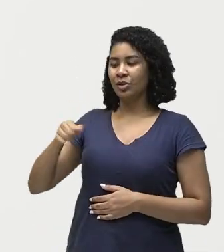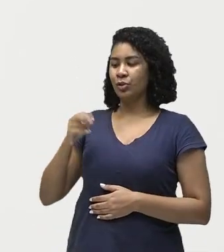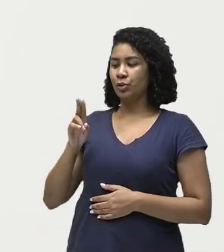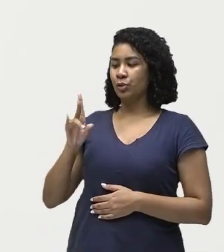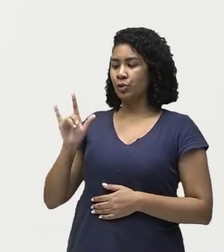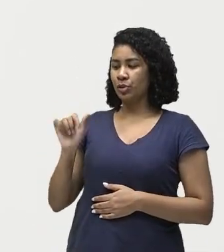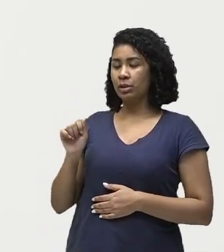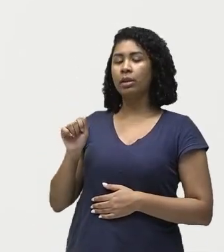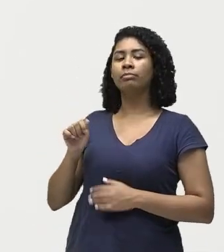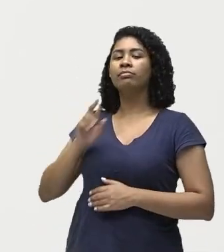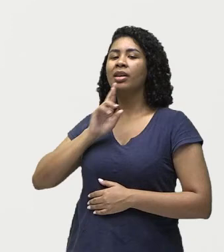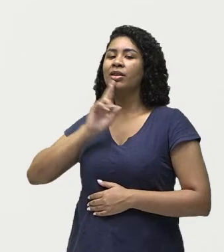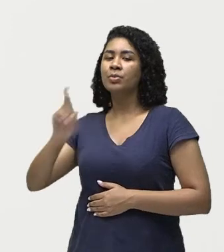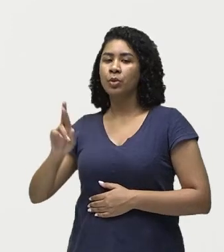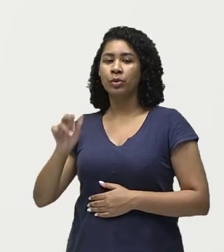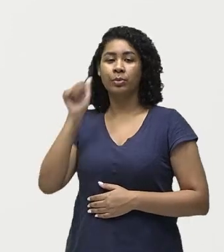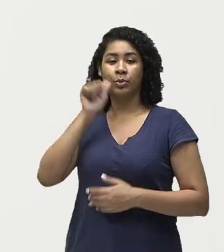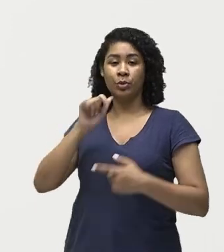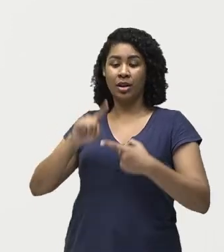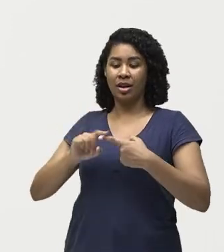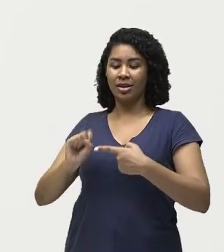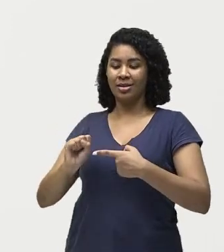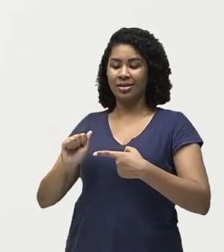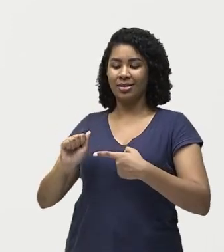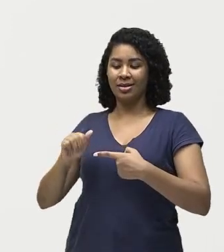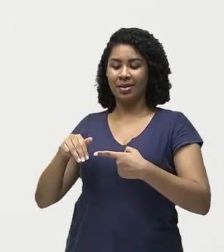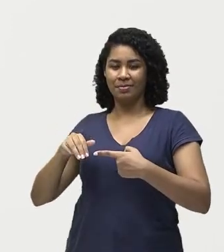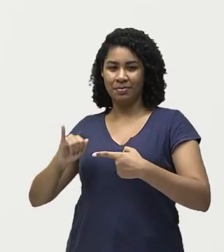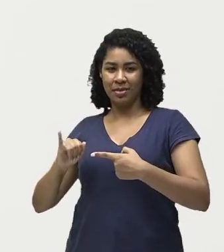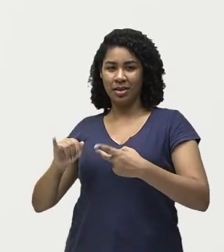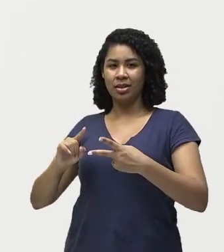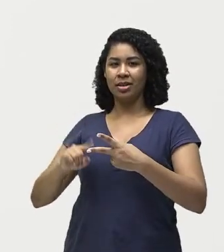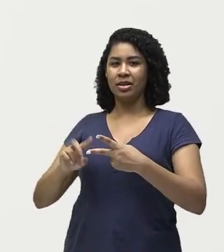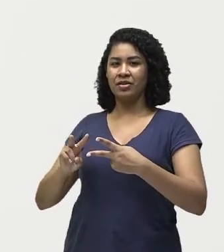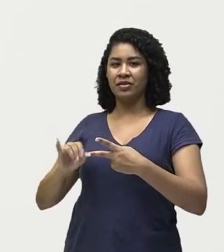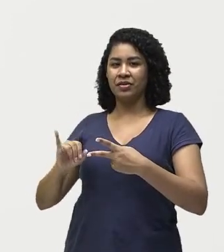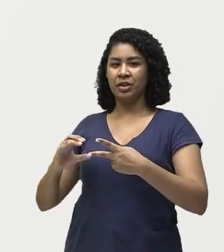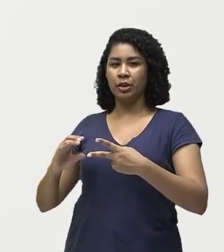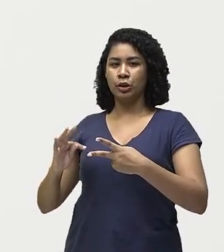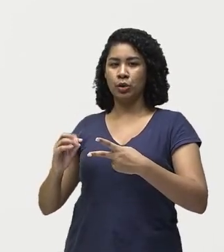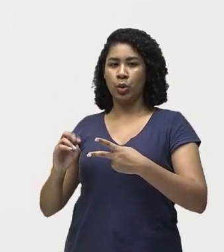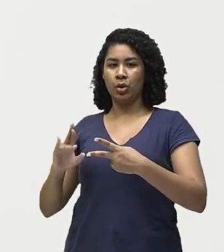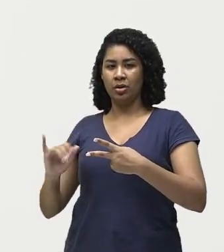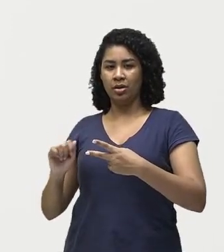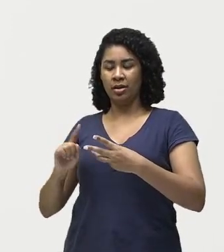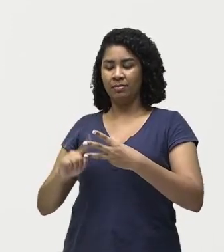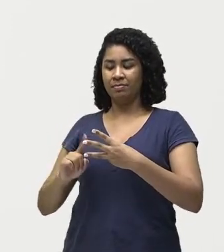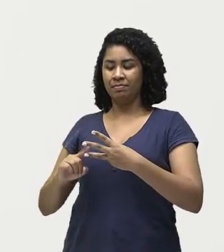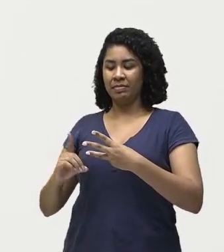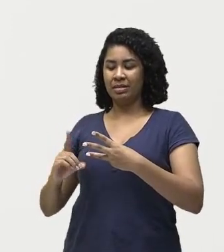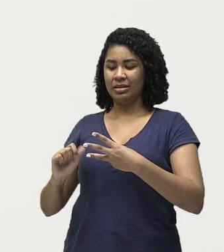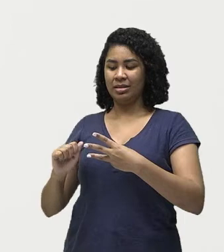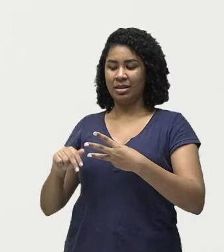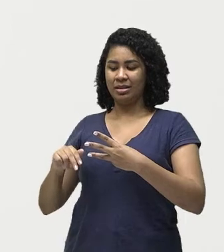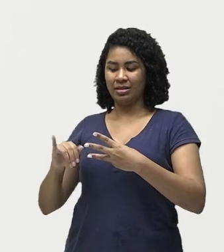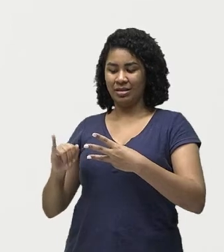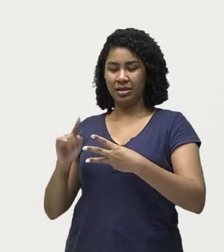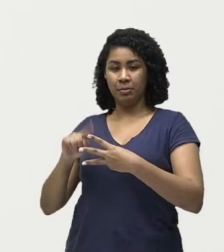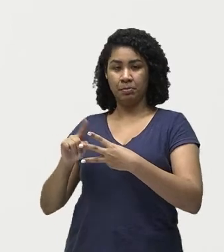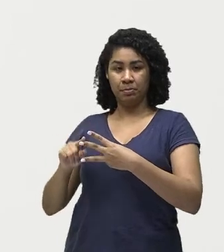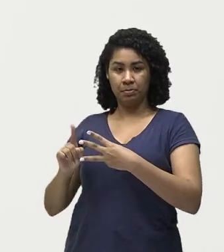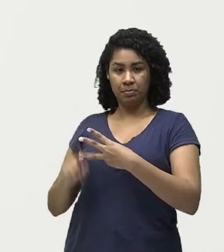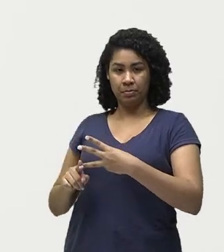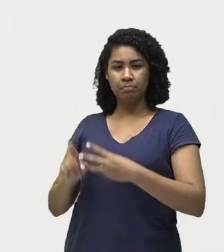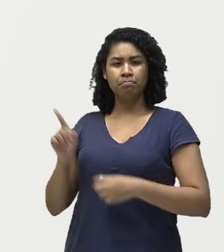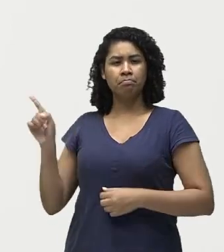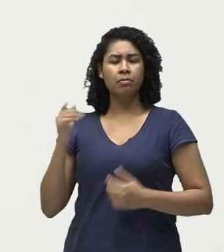Sammy, Victoria and Danny. Olha só, how many people do you have here? Quantas pessoas você tem aqui no diálogo? Olha